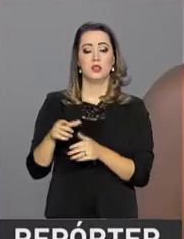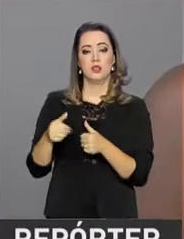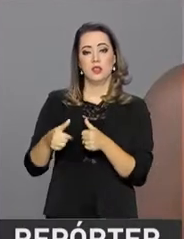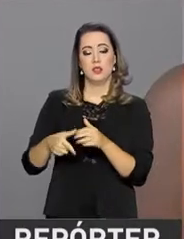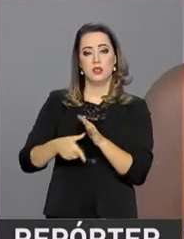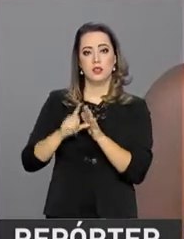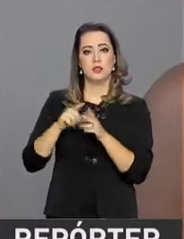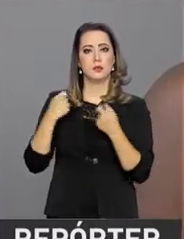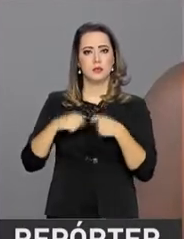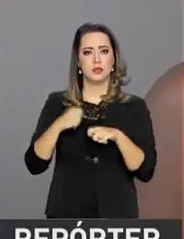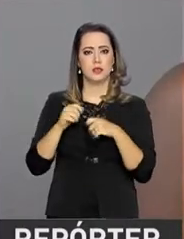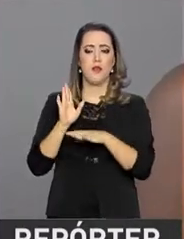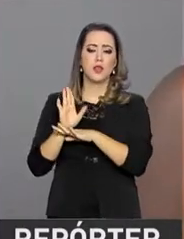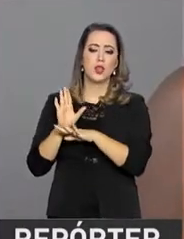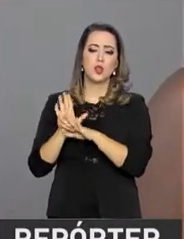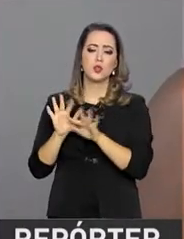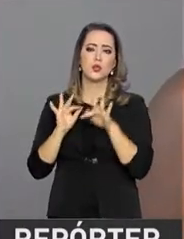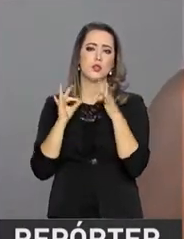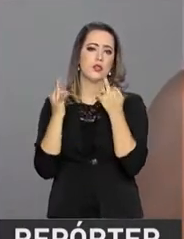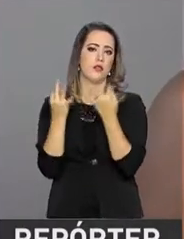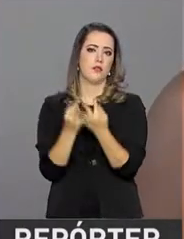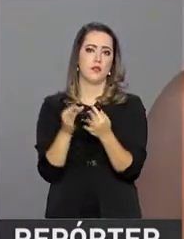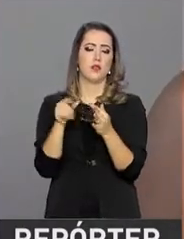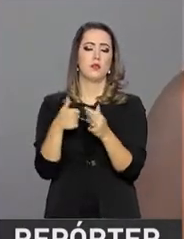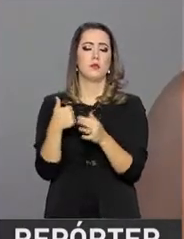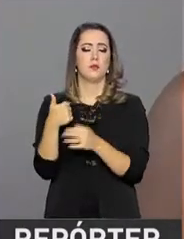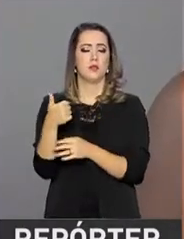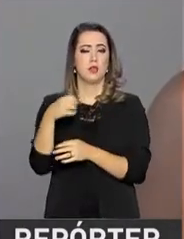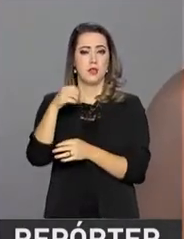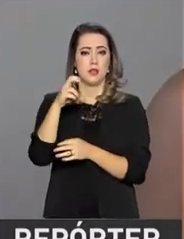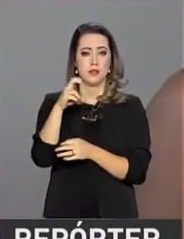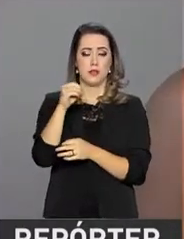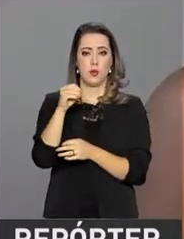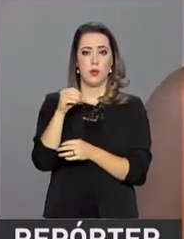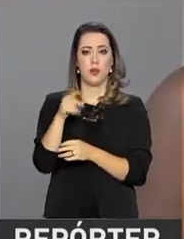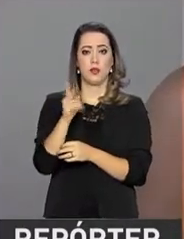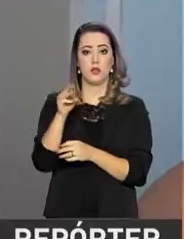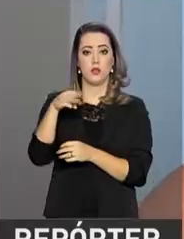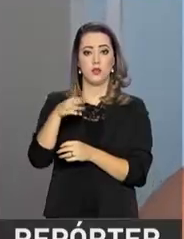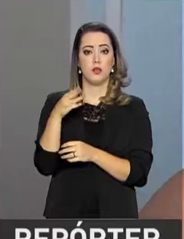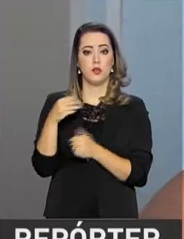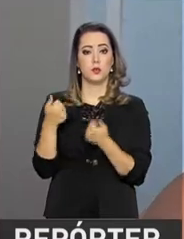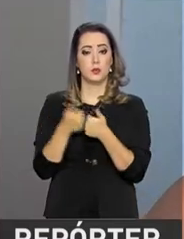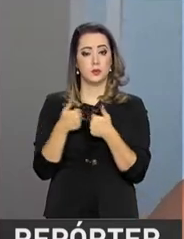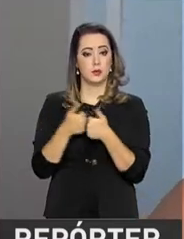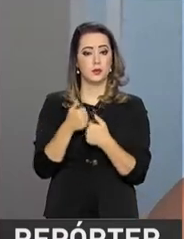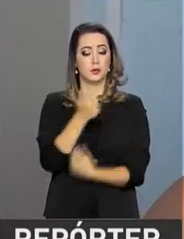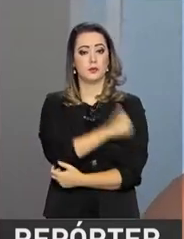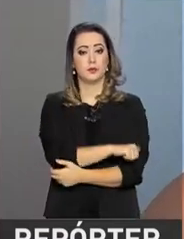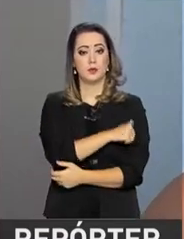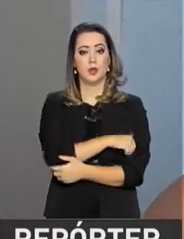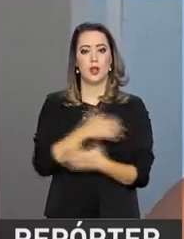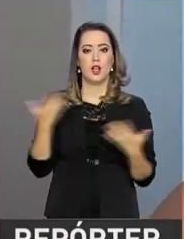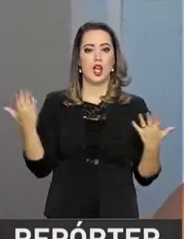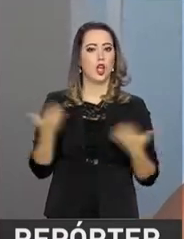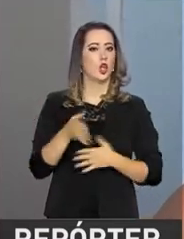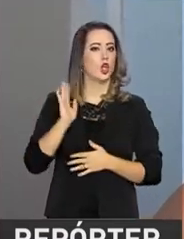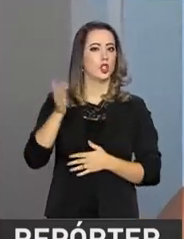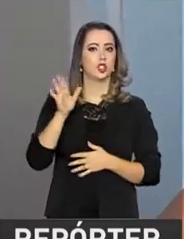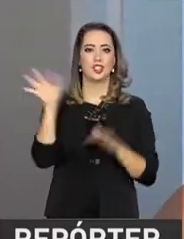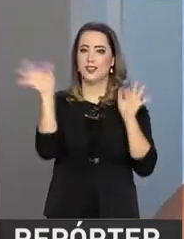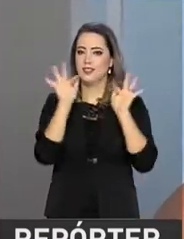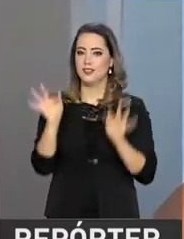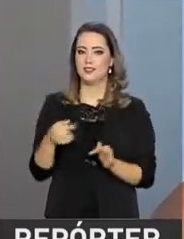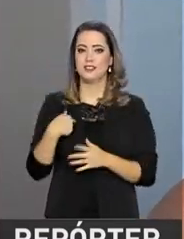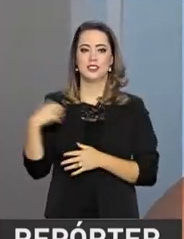casa de parentes em nova iguaçu município a 50 quilômetros do centro do rio de janeiro agora mal pode esperar para